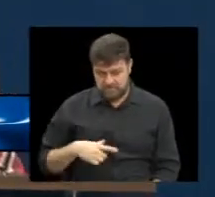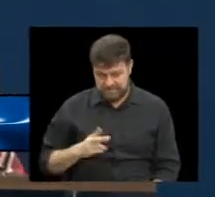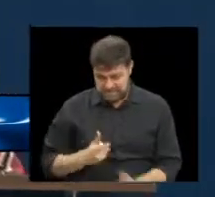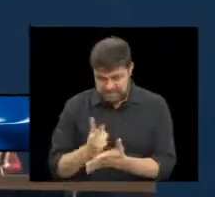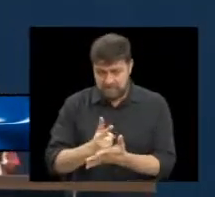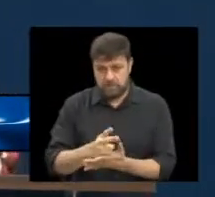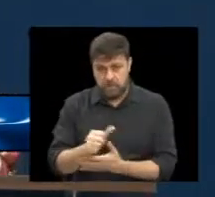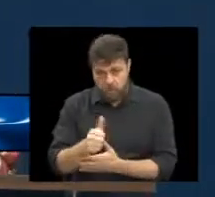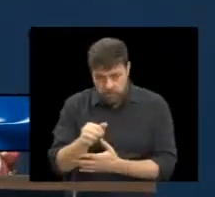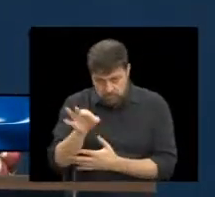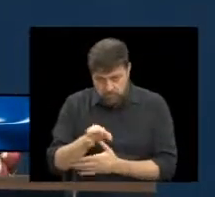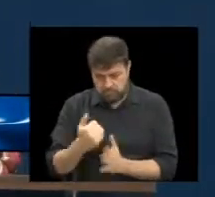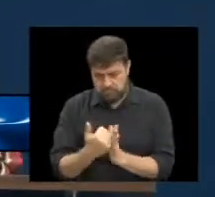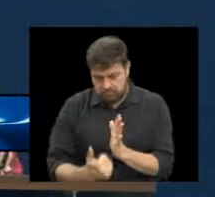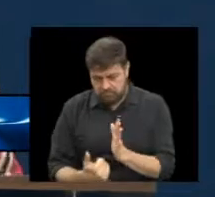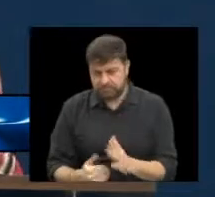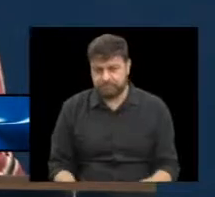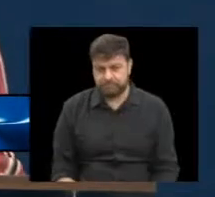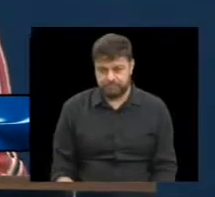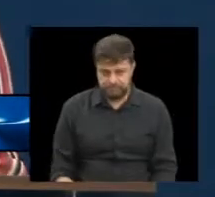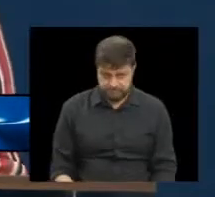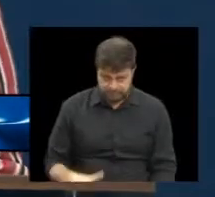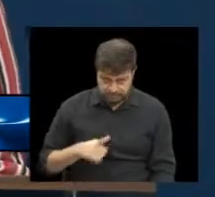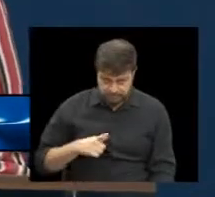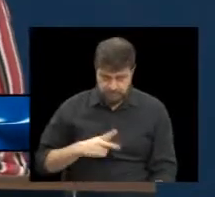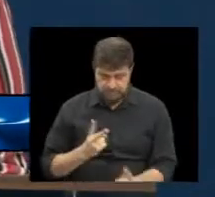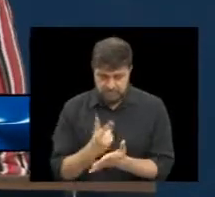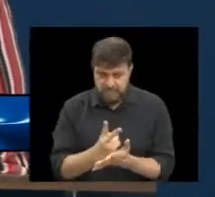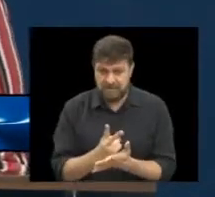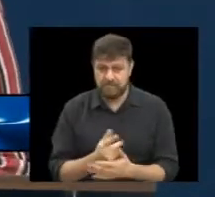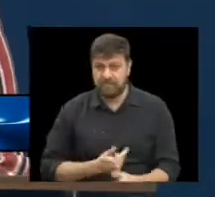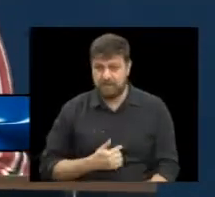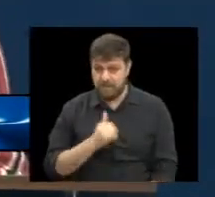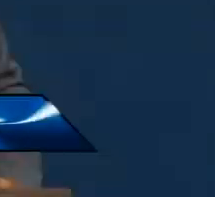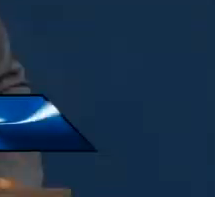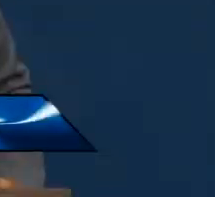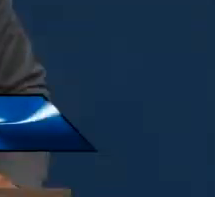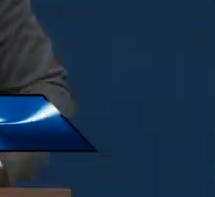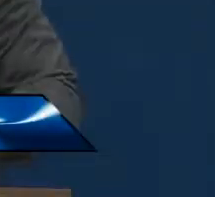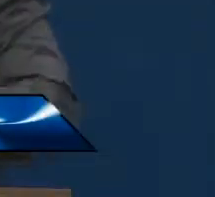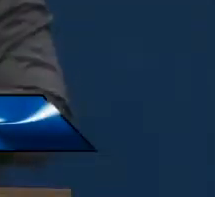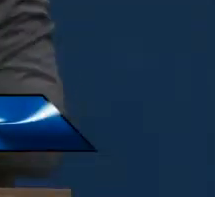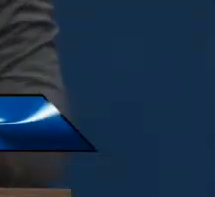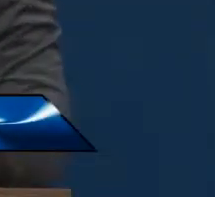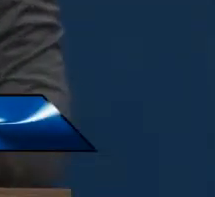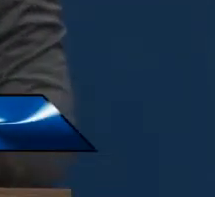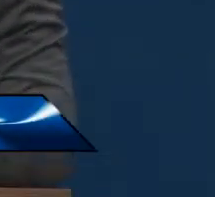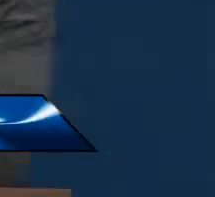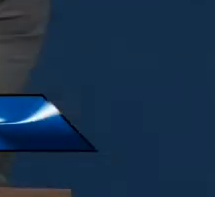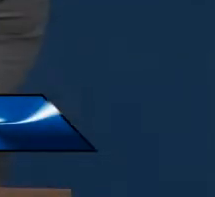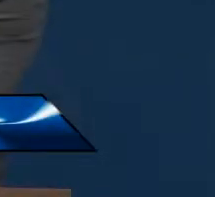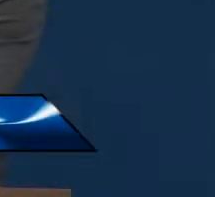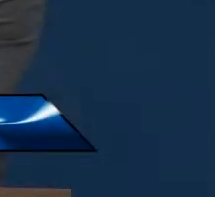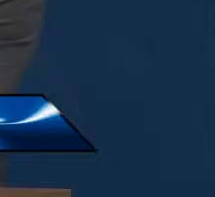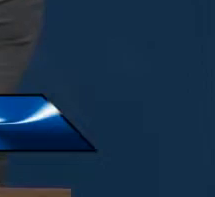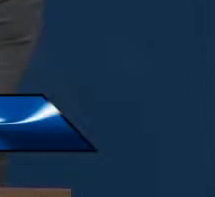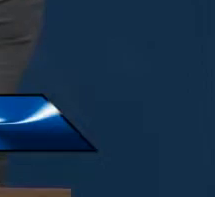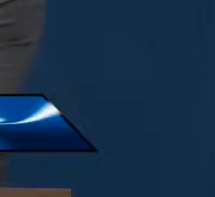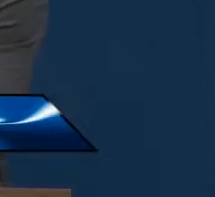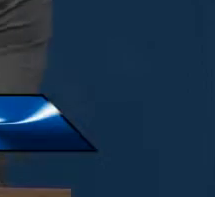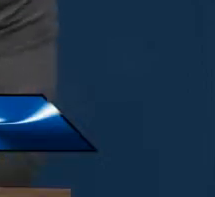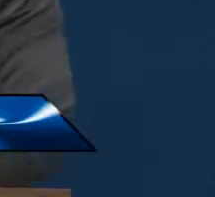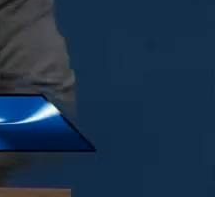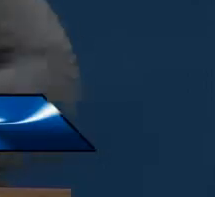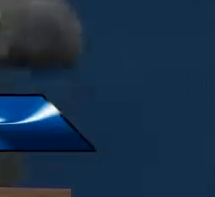11%. Em 2016, a diferença foi de 17%. O vereador Paulo Galtério diz que o orçamento